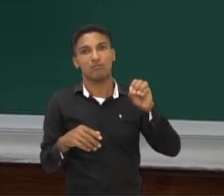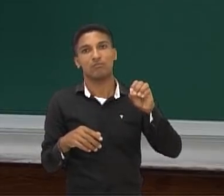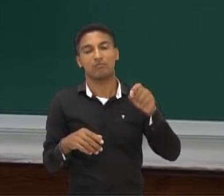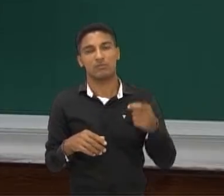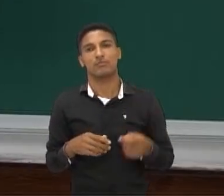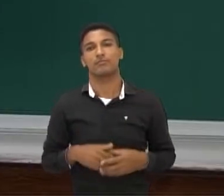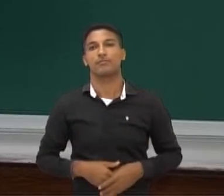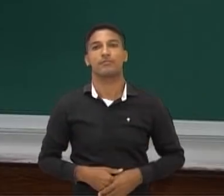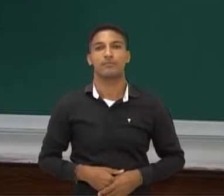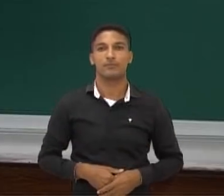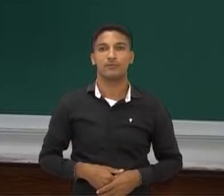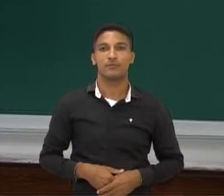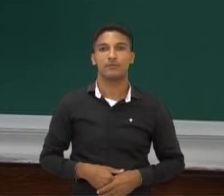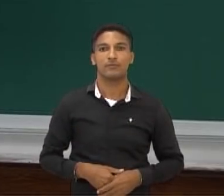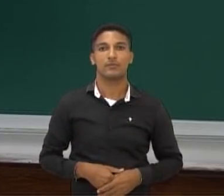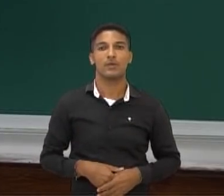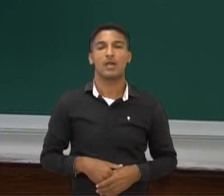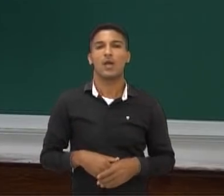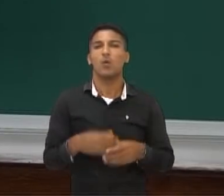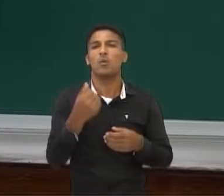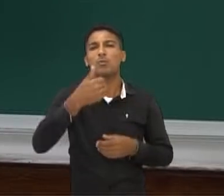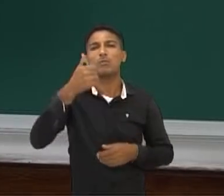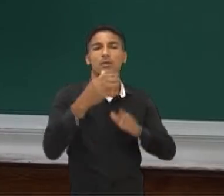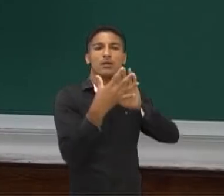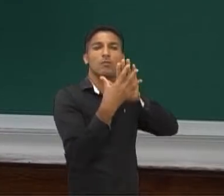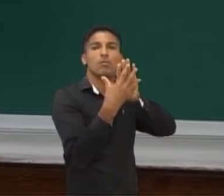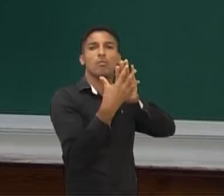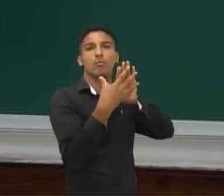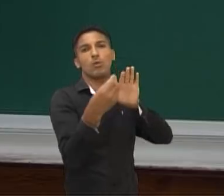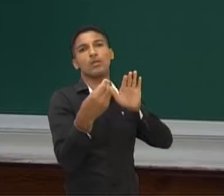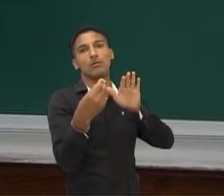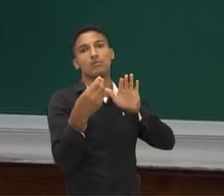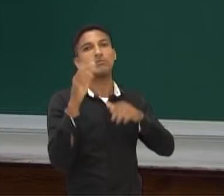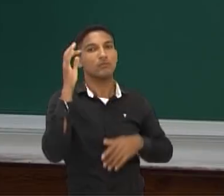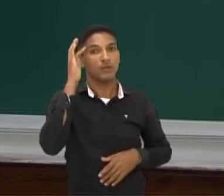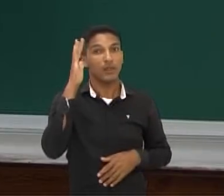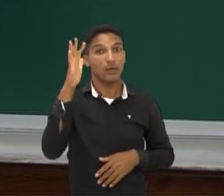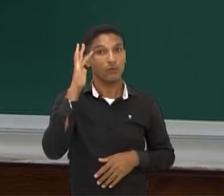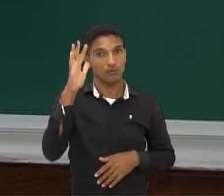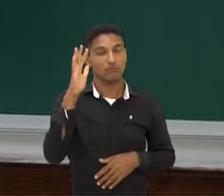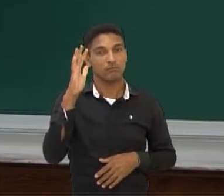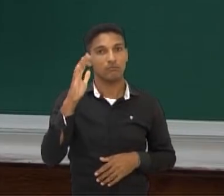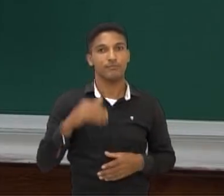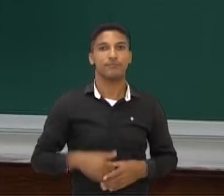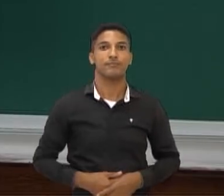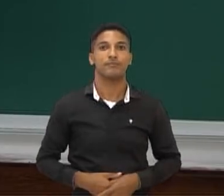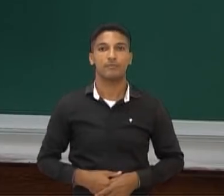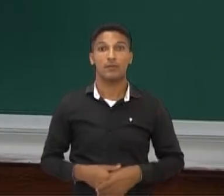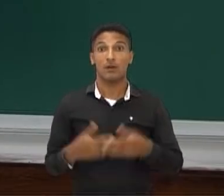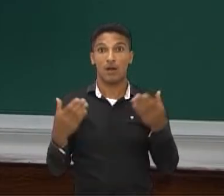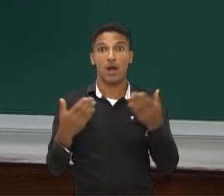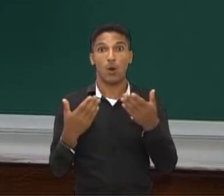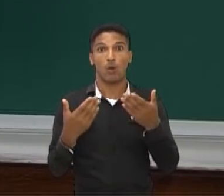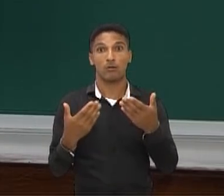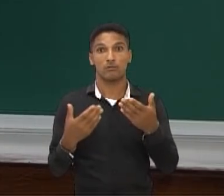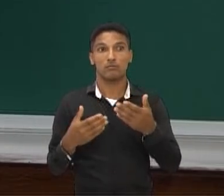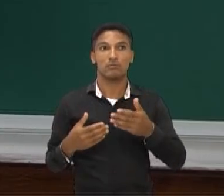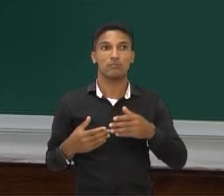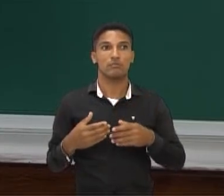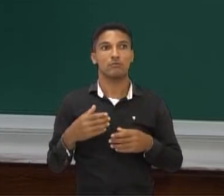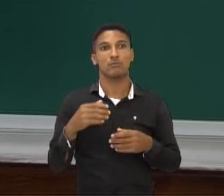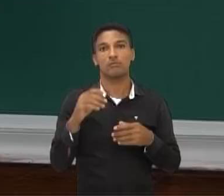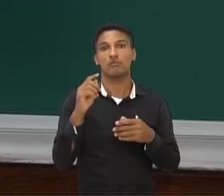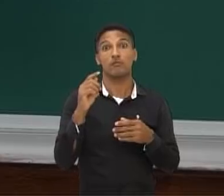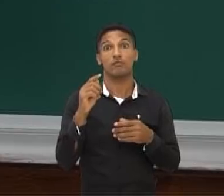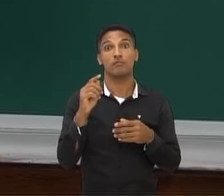Lembre-se, esse foi o primeiro modelinho que surgiu. Só que agora nós vamos dar um salto gigantesco.